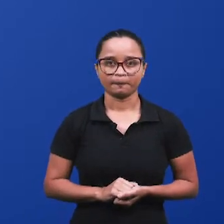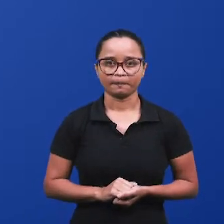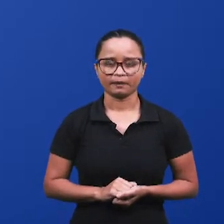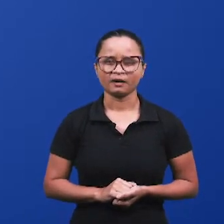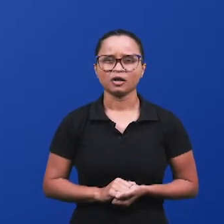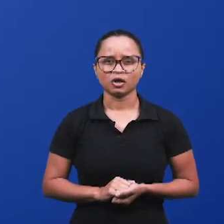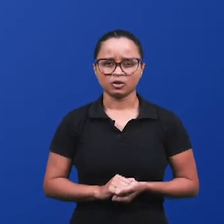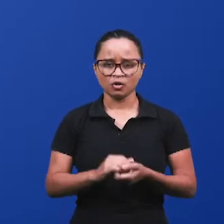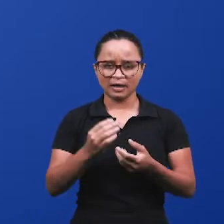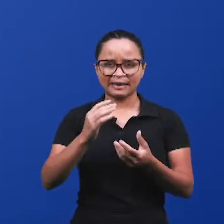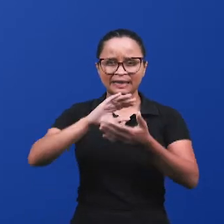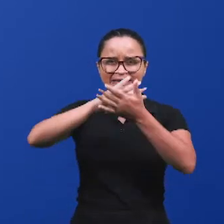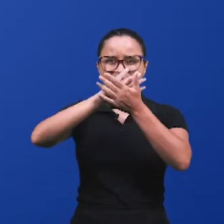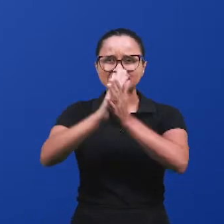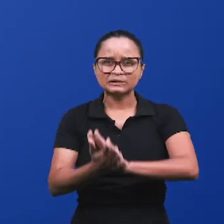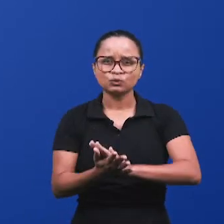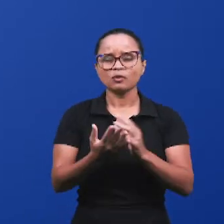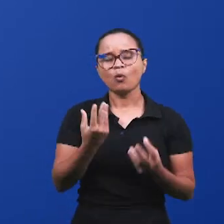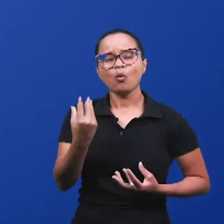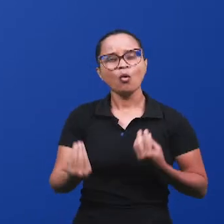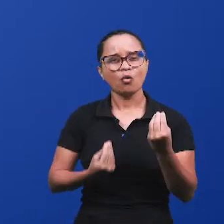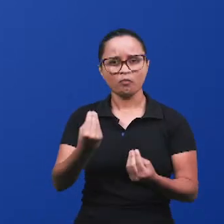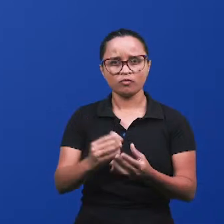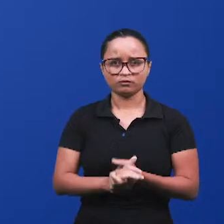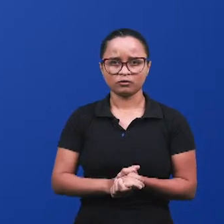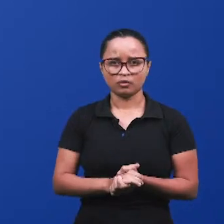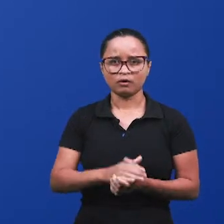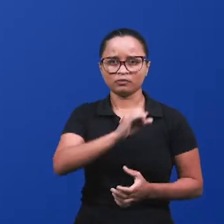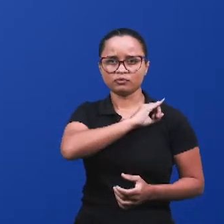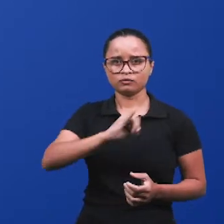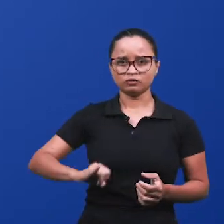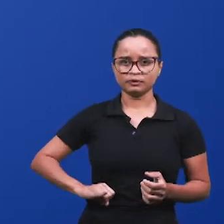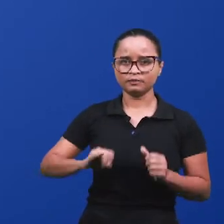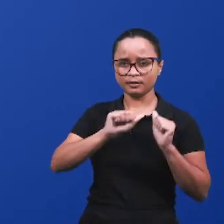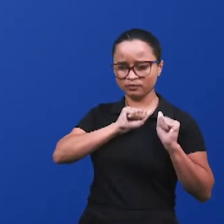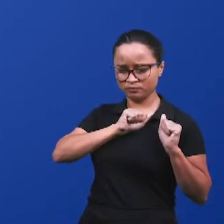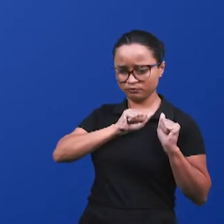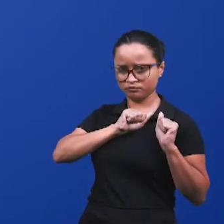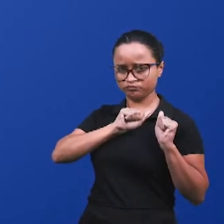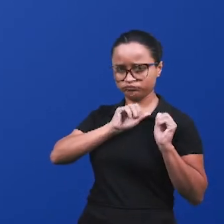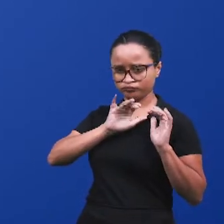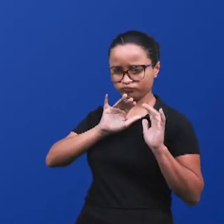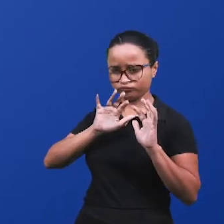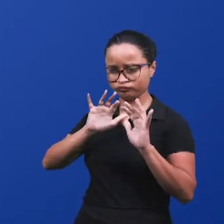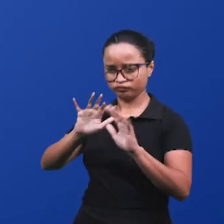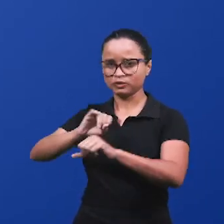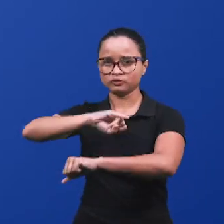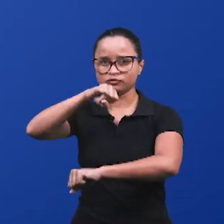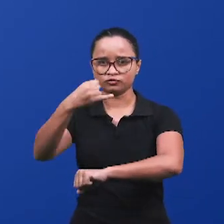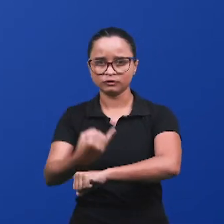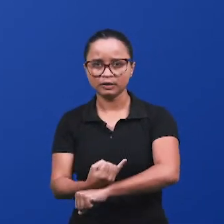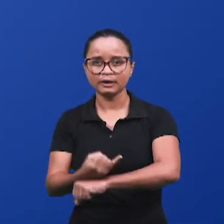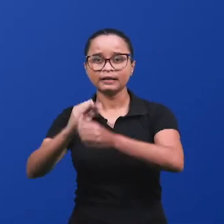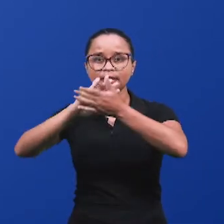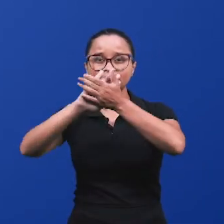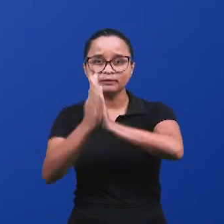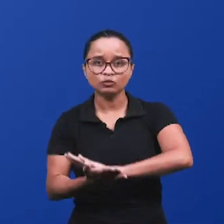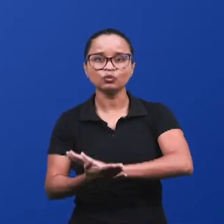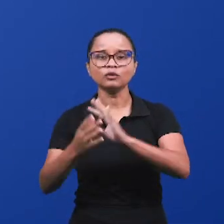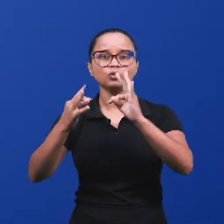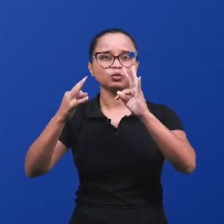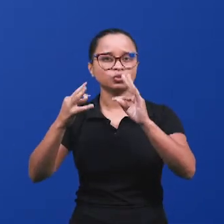deu a destruição? O Império Romano invadiu Jerusalém e a destruiu, bem como o